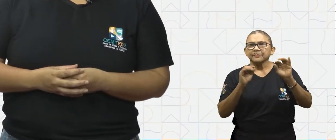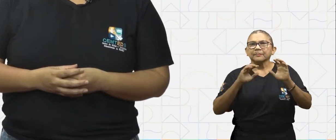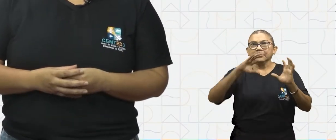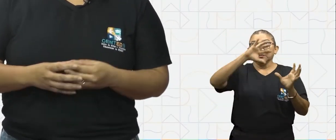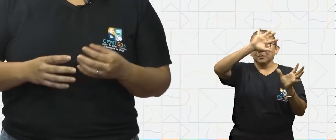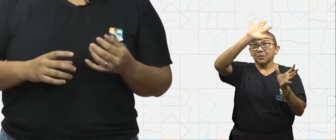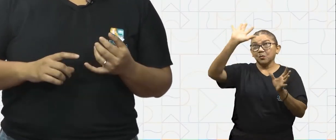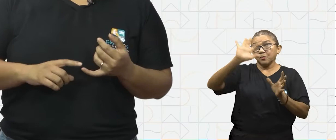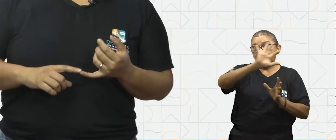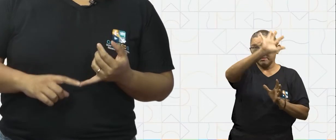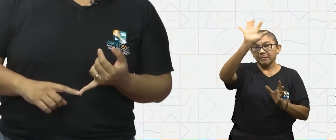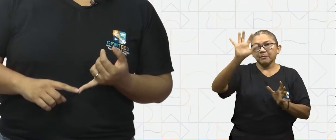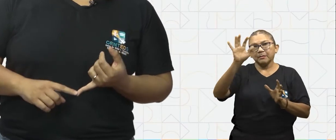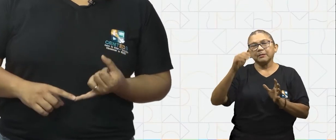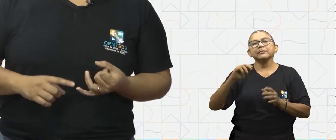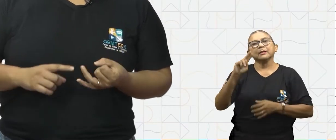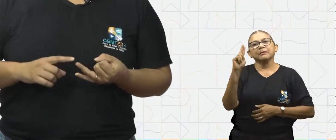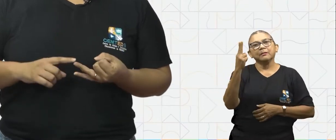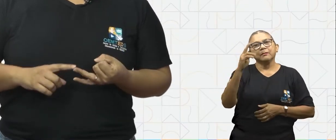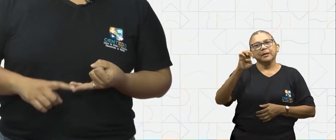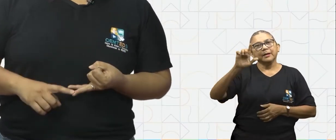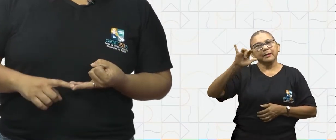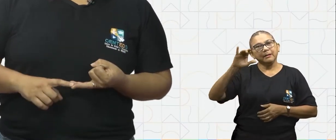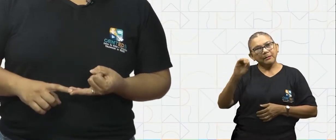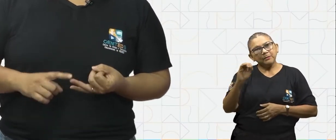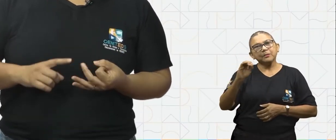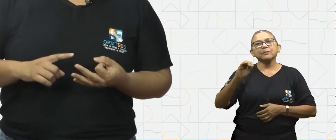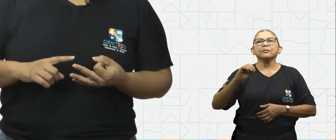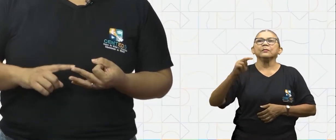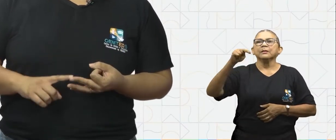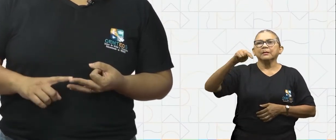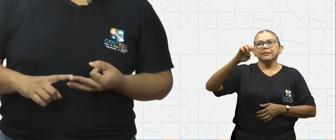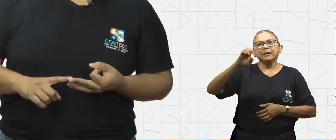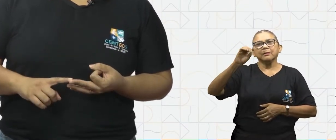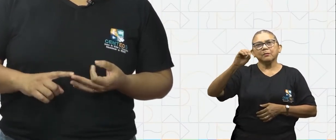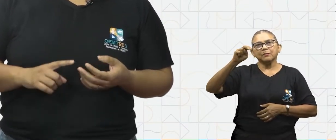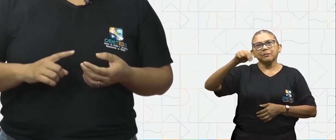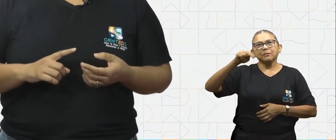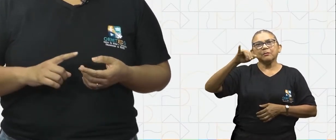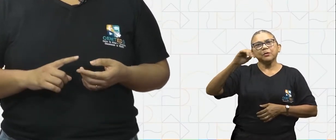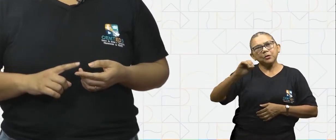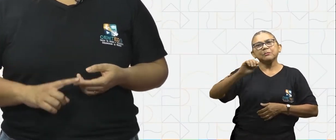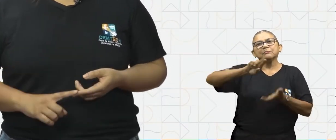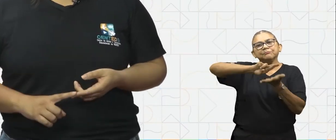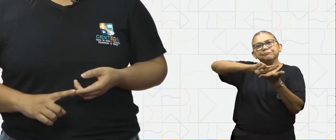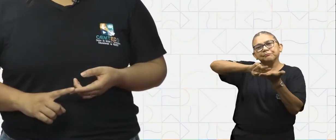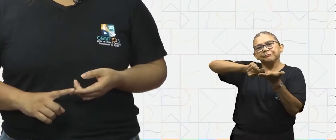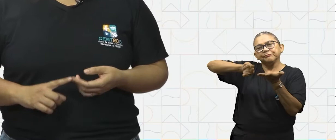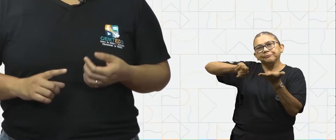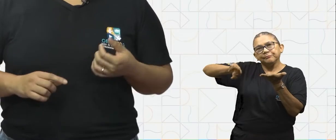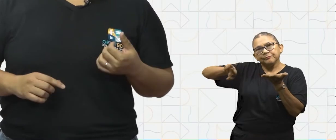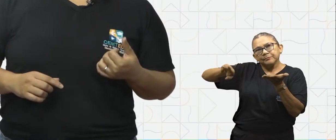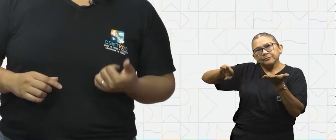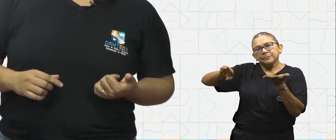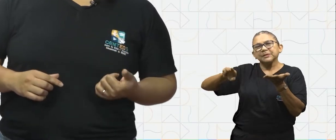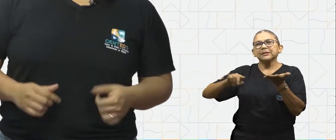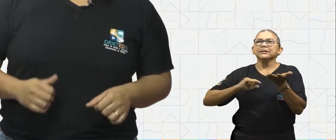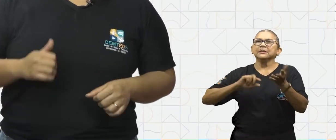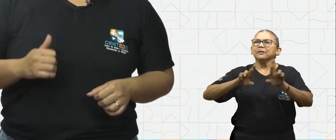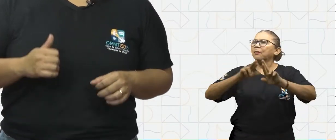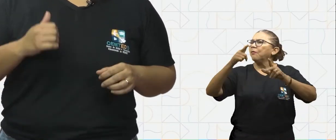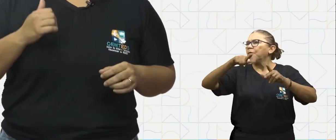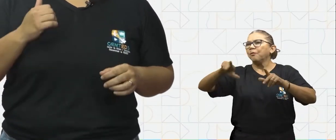Eles são o gás hélio, neônio, argônio, criptônio,